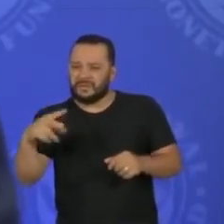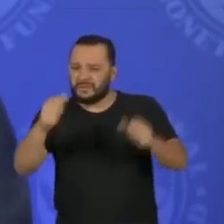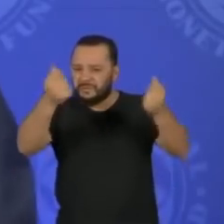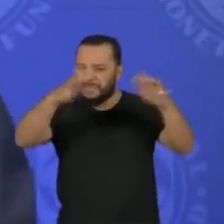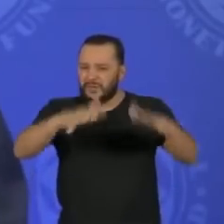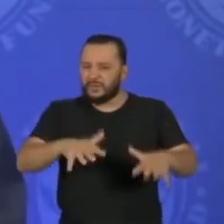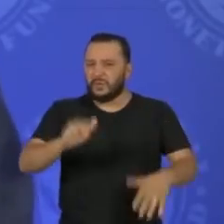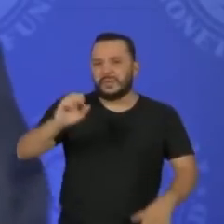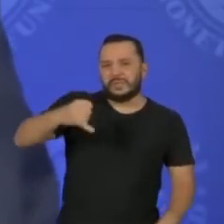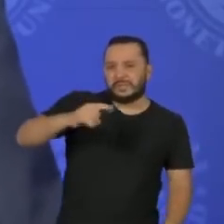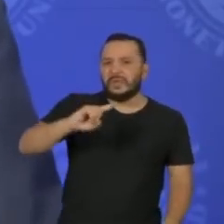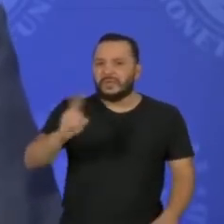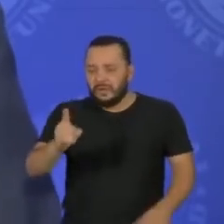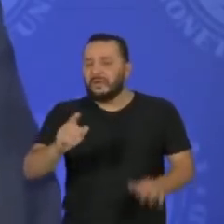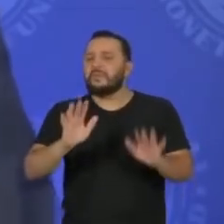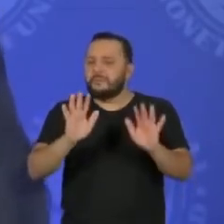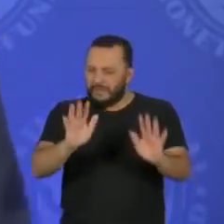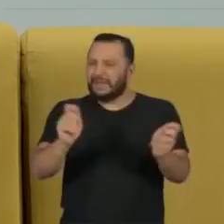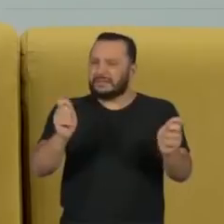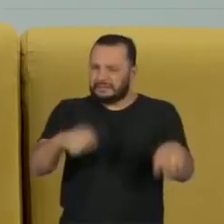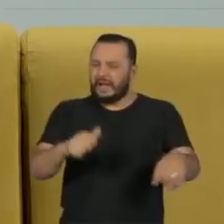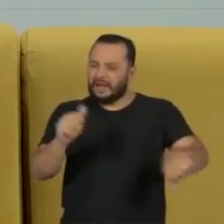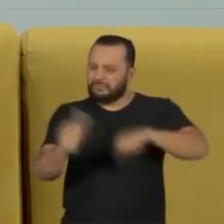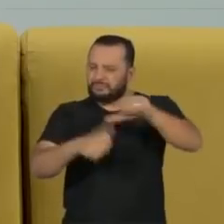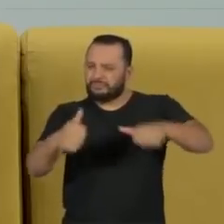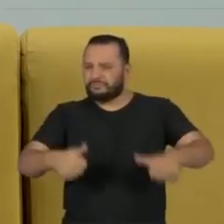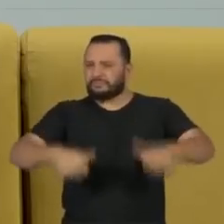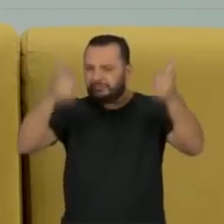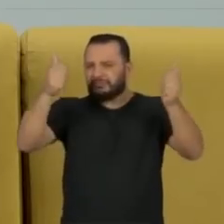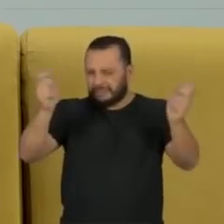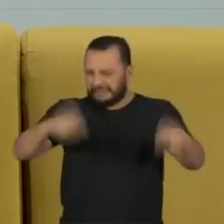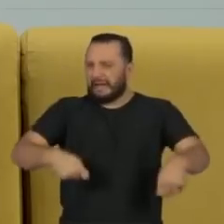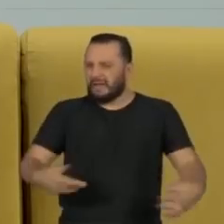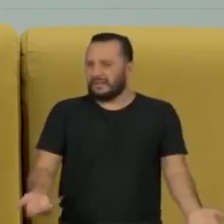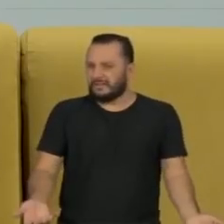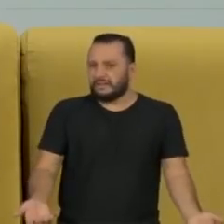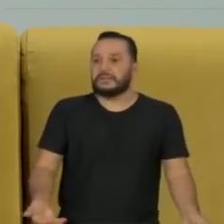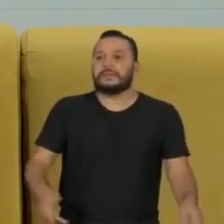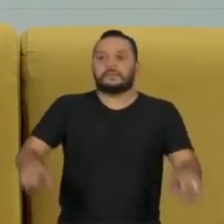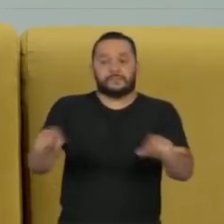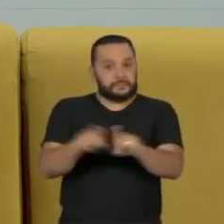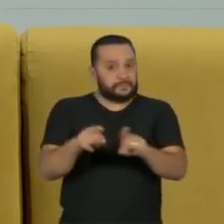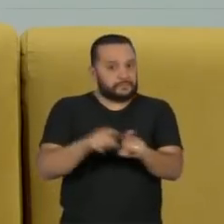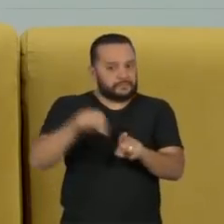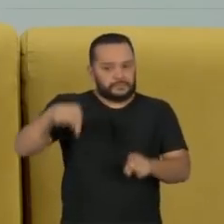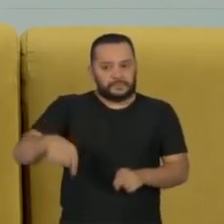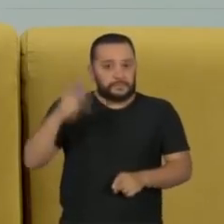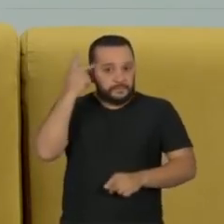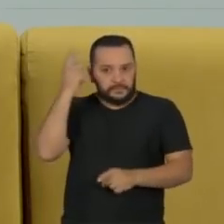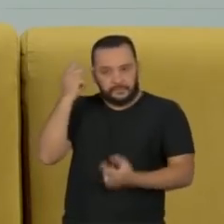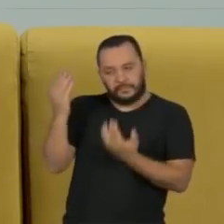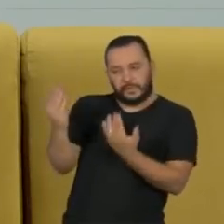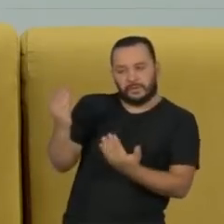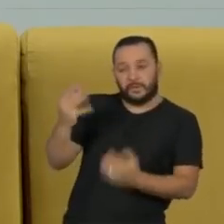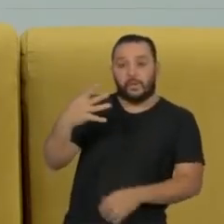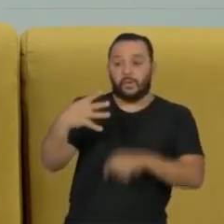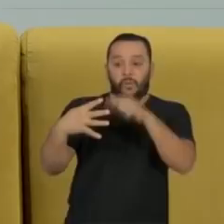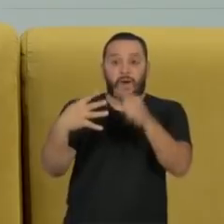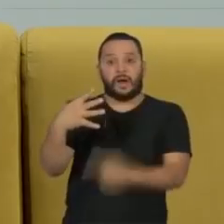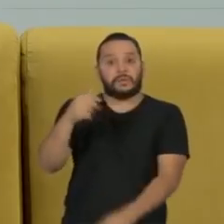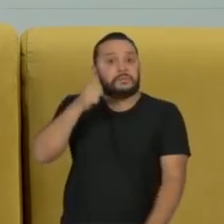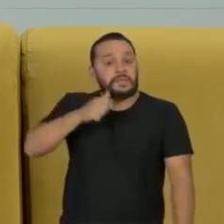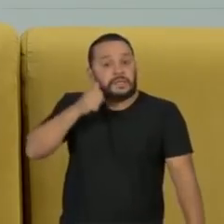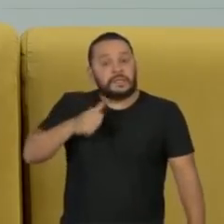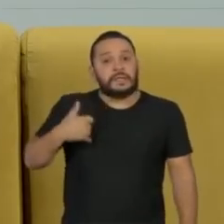é temporário e reversível. Em São Paulo, um dos 4 casos suspeitos de coronavírus de uma menina